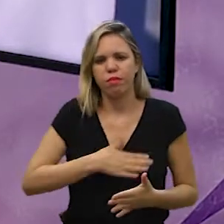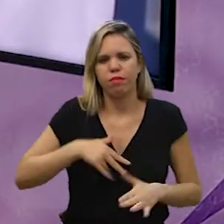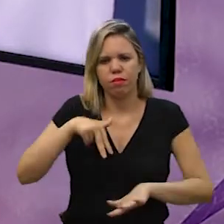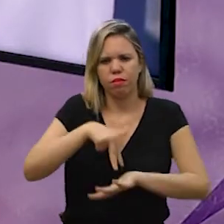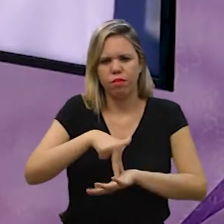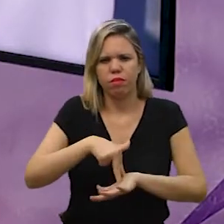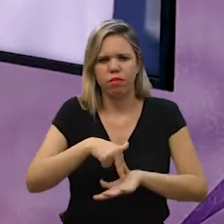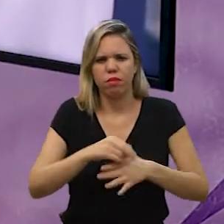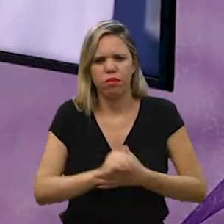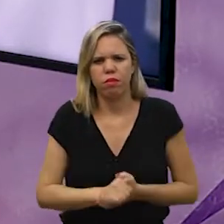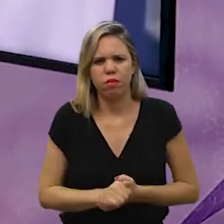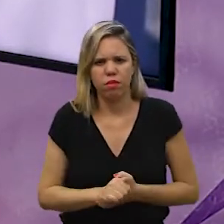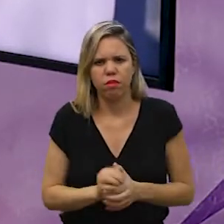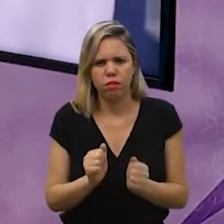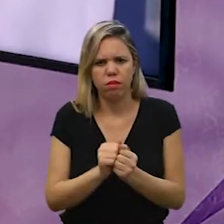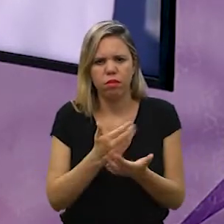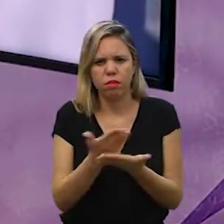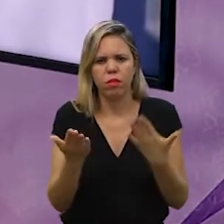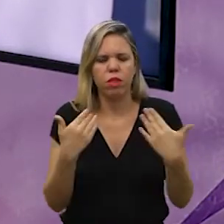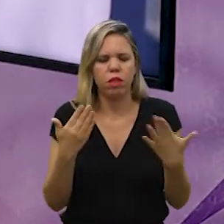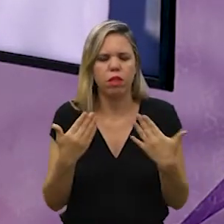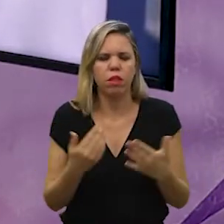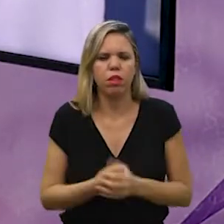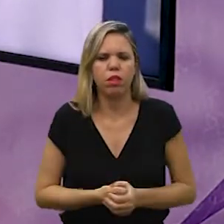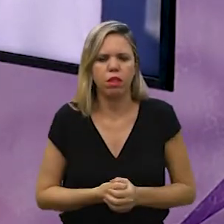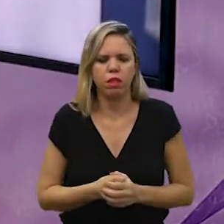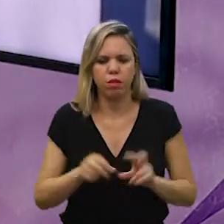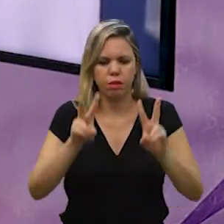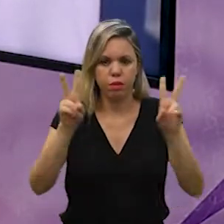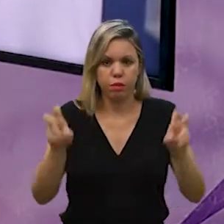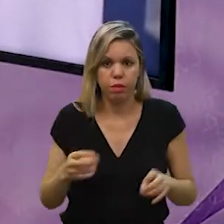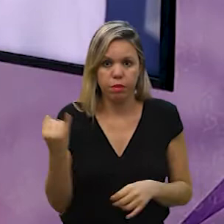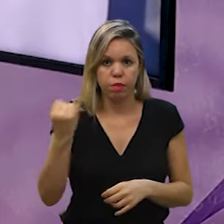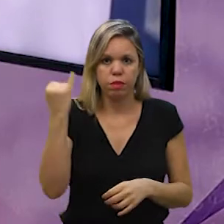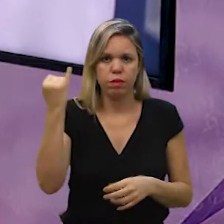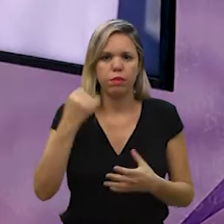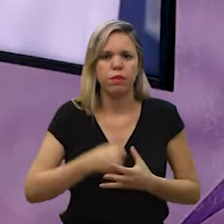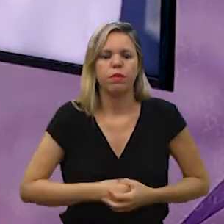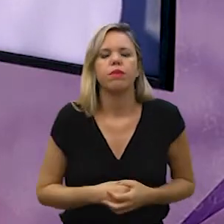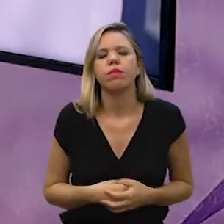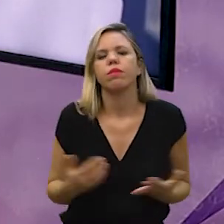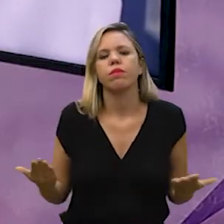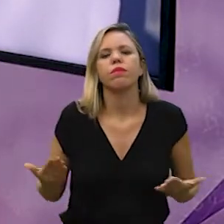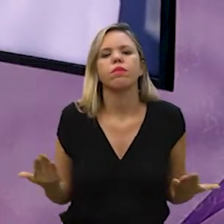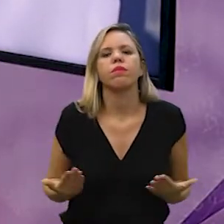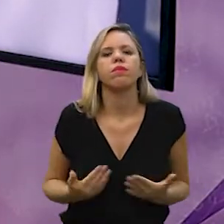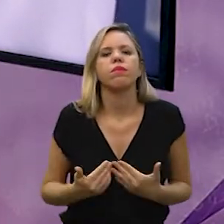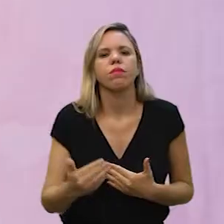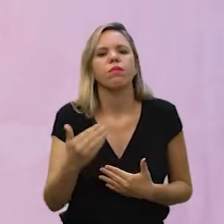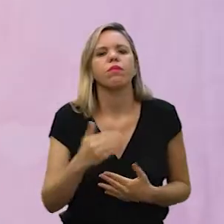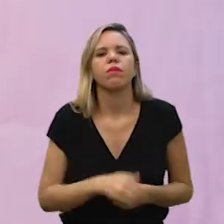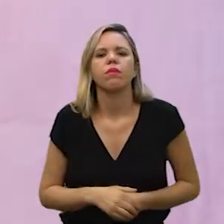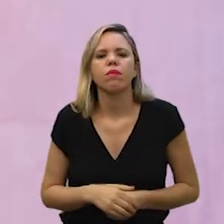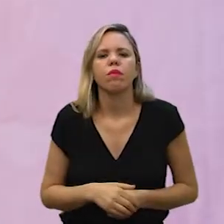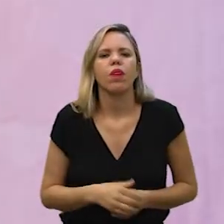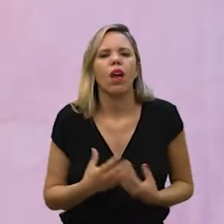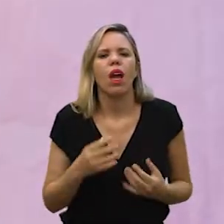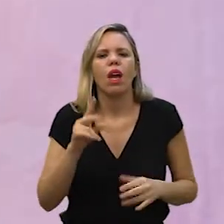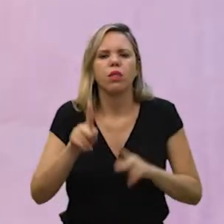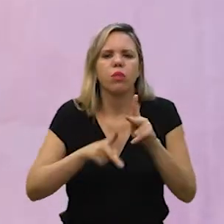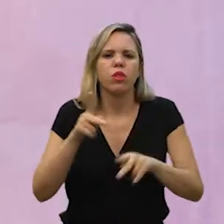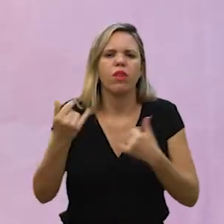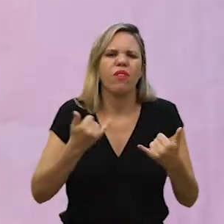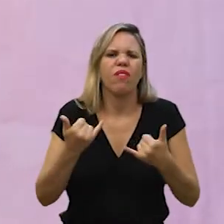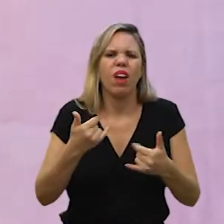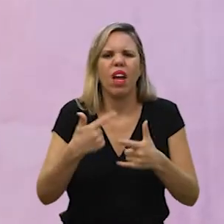um prazer estar aqui com vocês para a gente poder conversar sobre esse tema que é bastante importante nos dias de hoje. Doutor, muito se